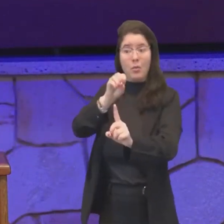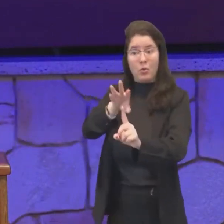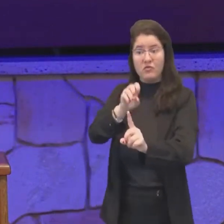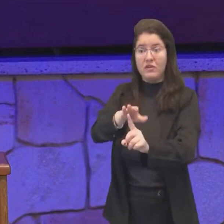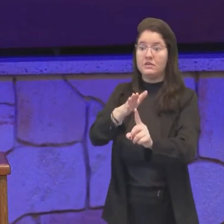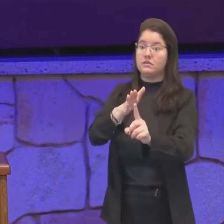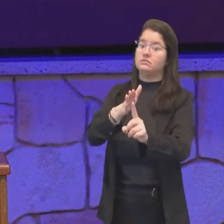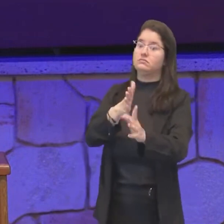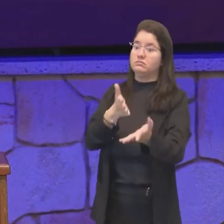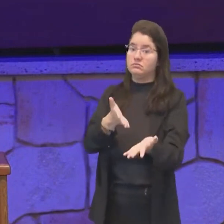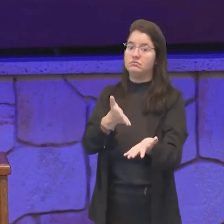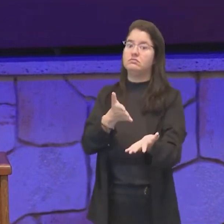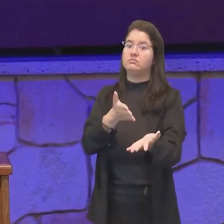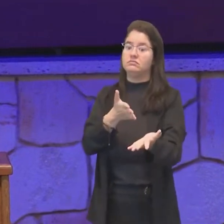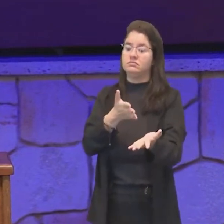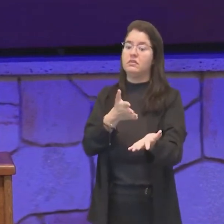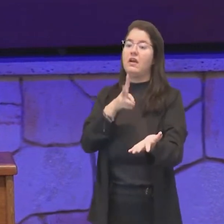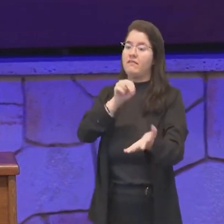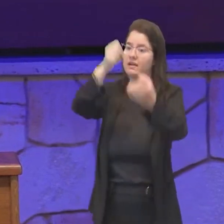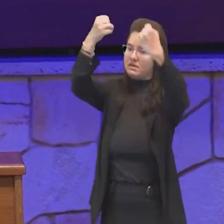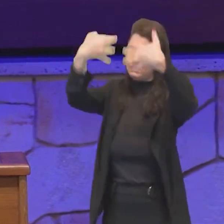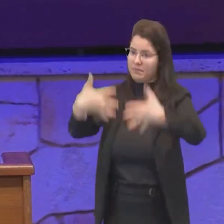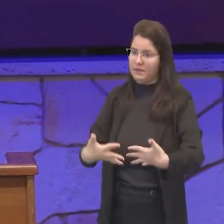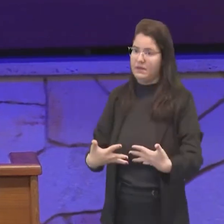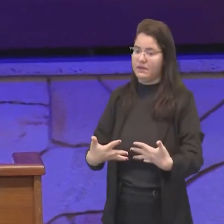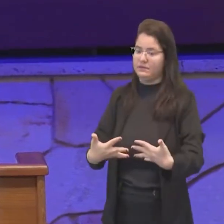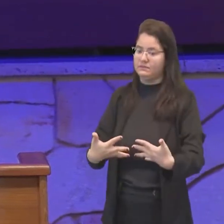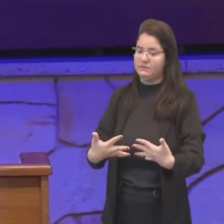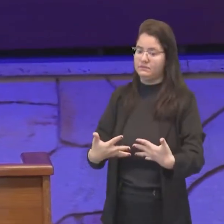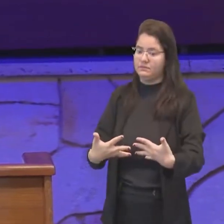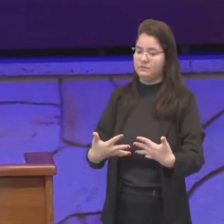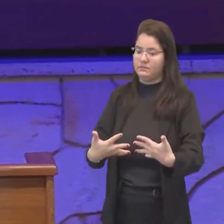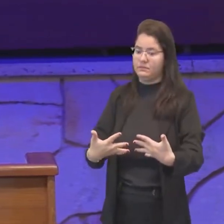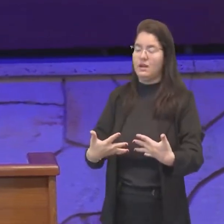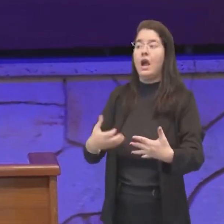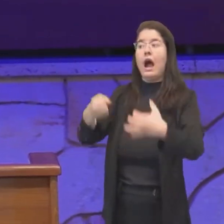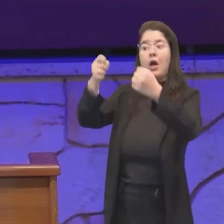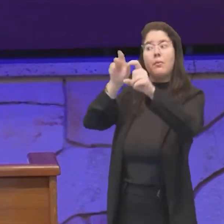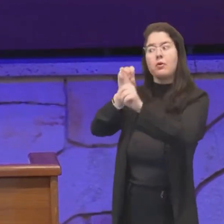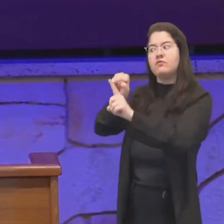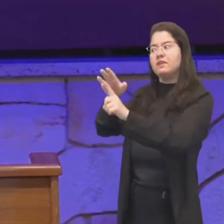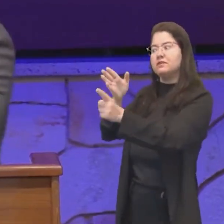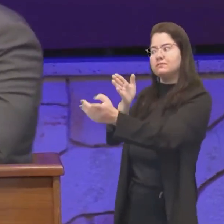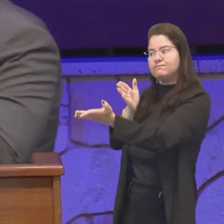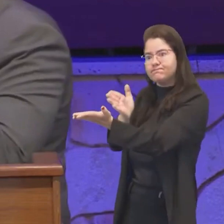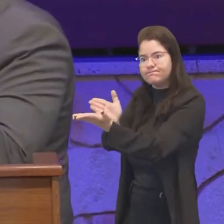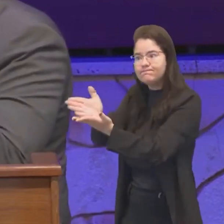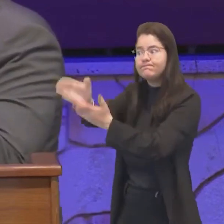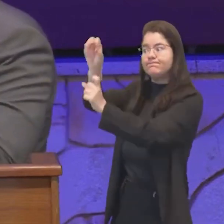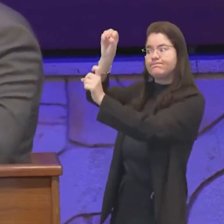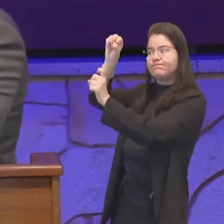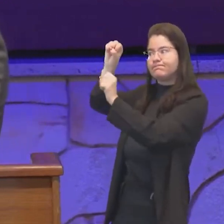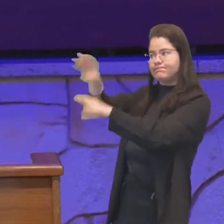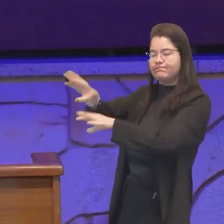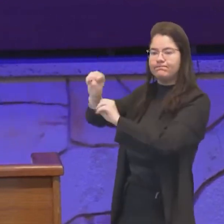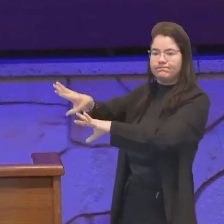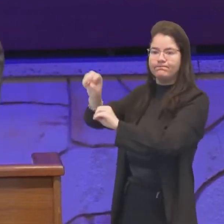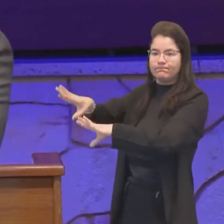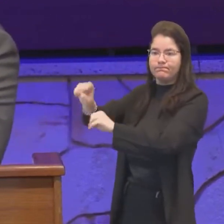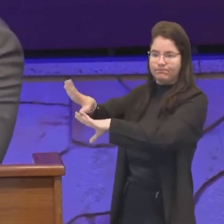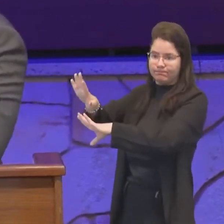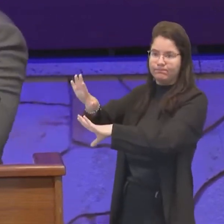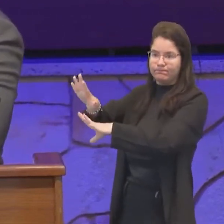sai da esfera sacrificial externo, que eles sabiam fazer muito bem, eles saem da visibilidade externa